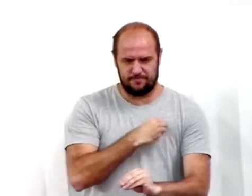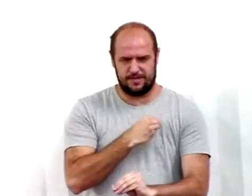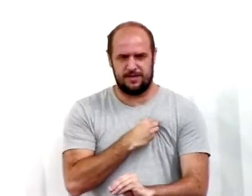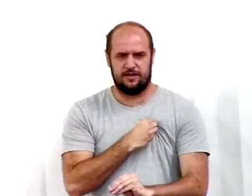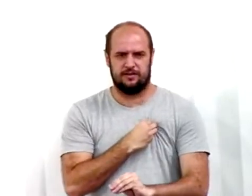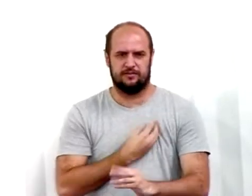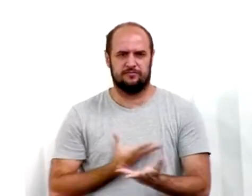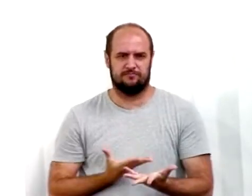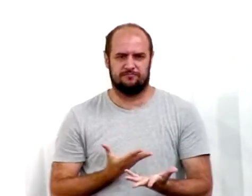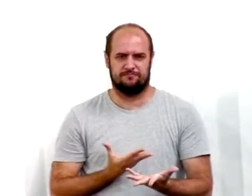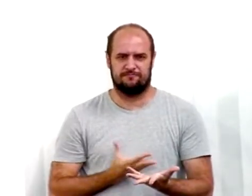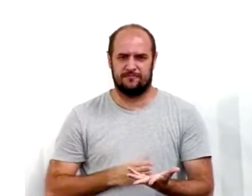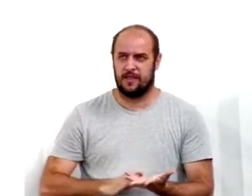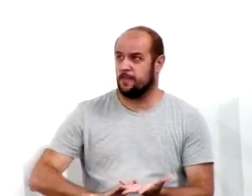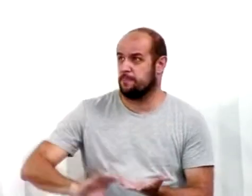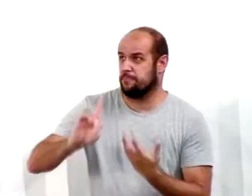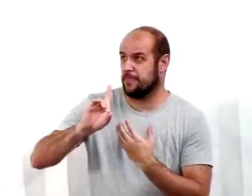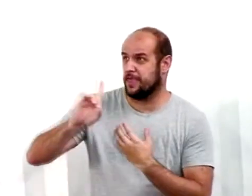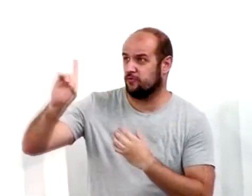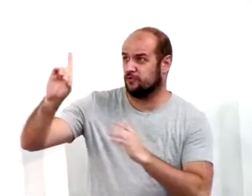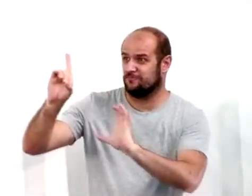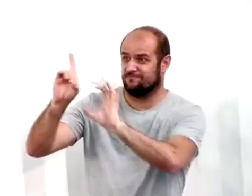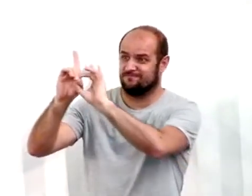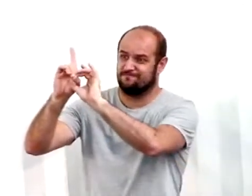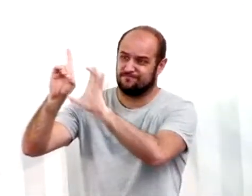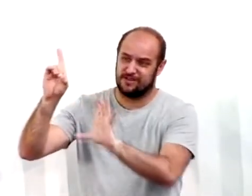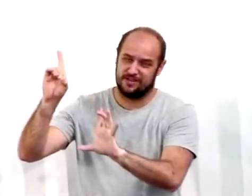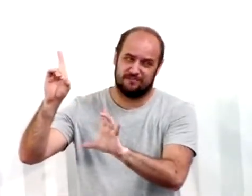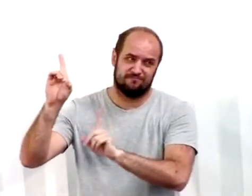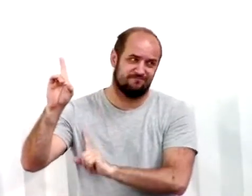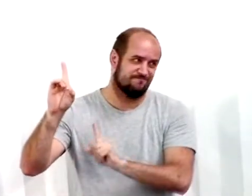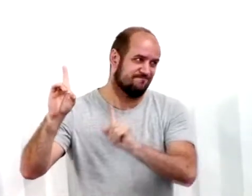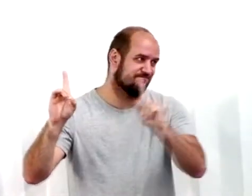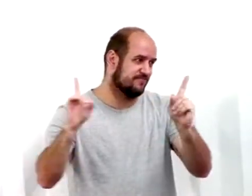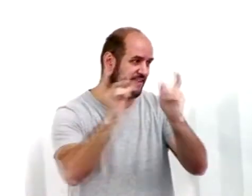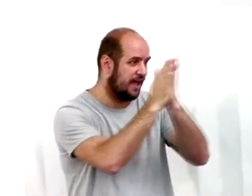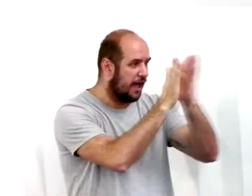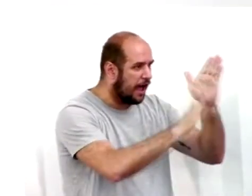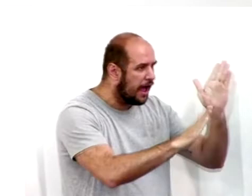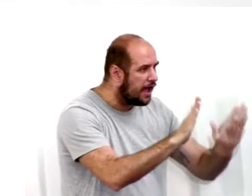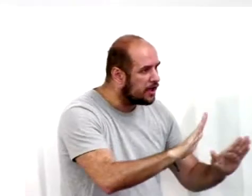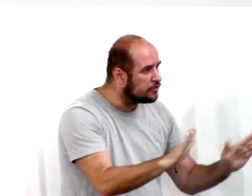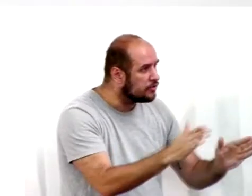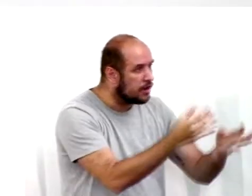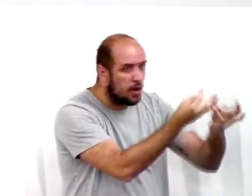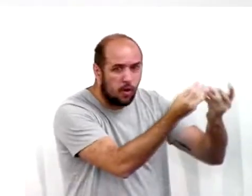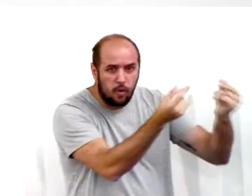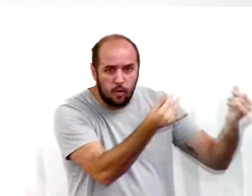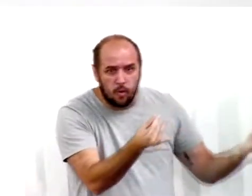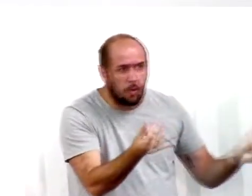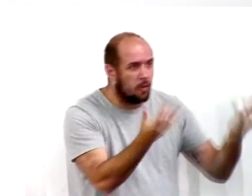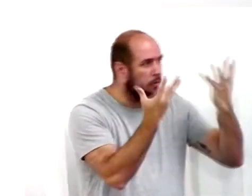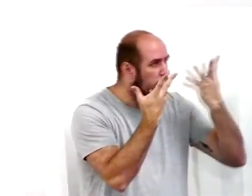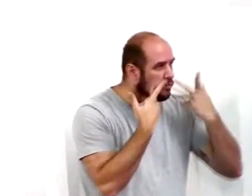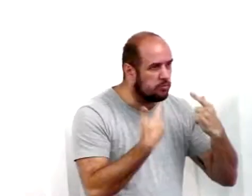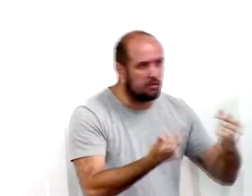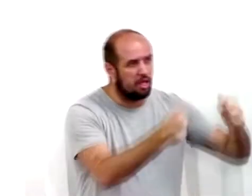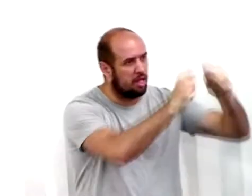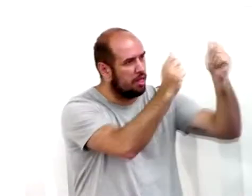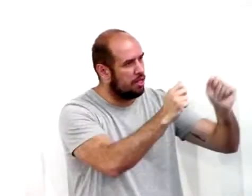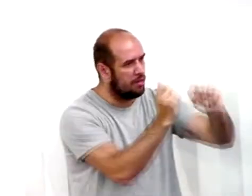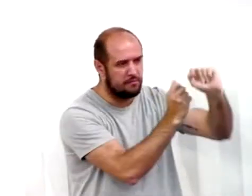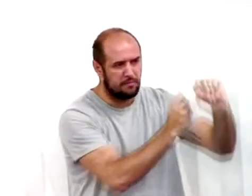de adorar o Deus Criador e passou a adorar a criação, a criatura. João, escrevendo as